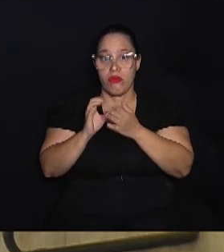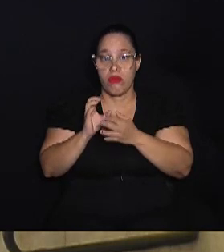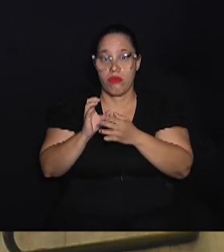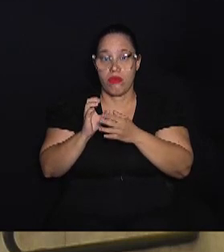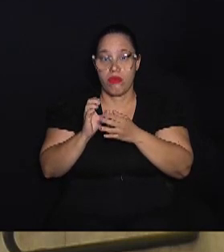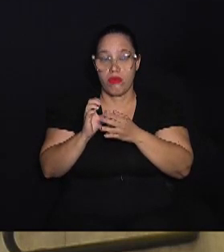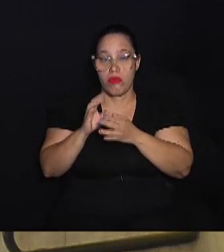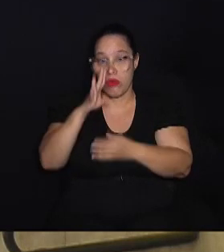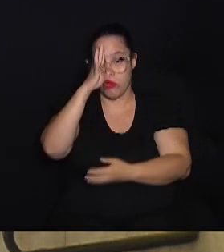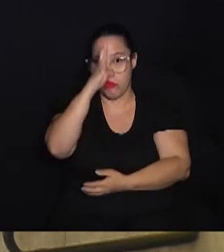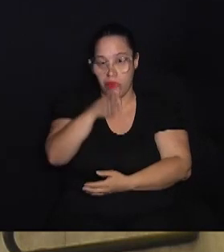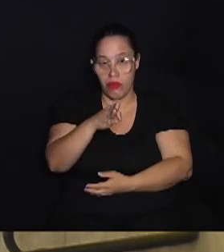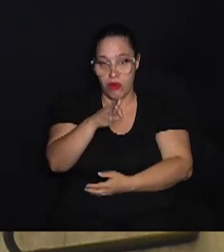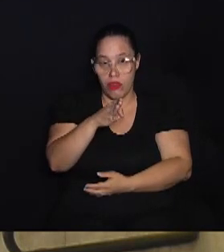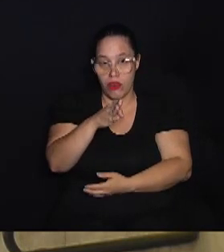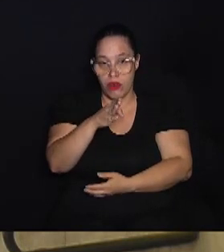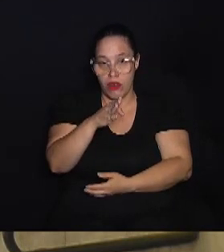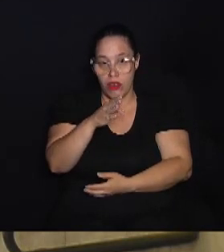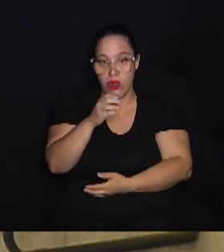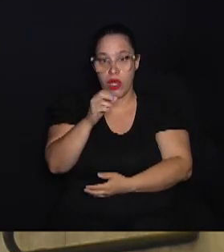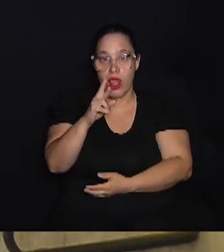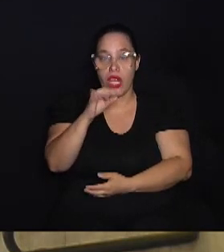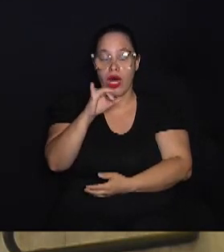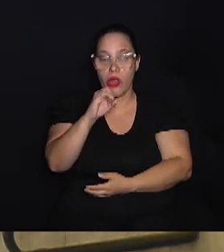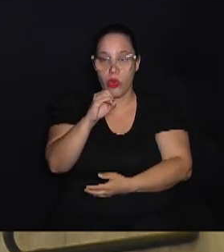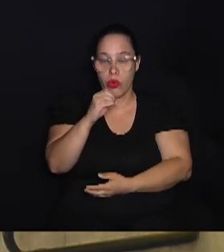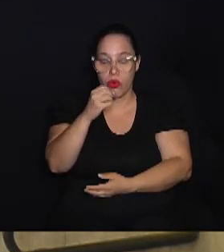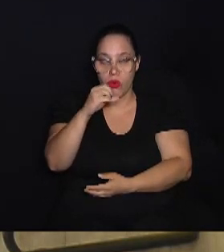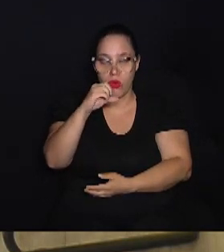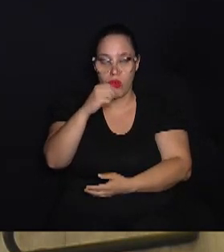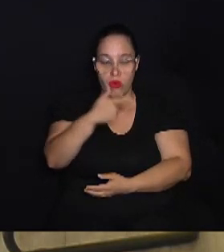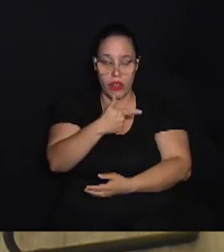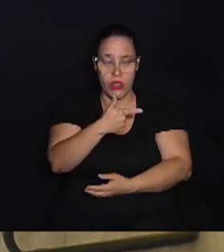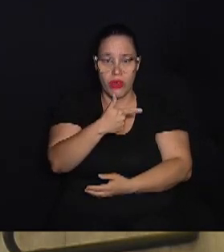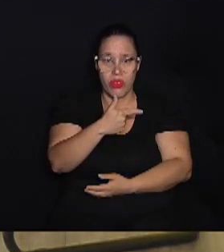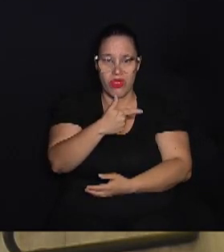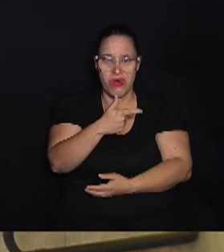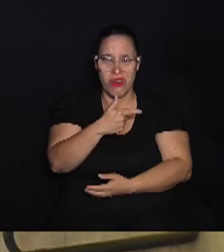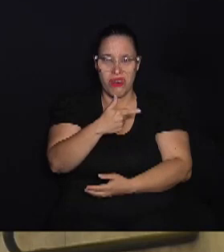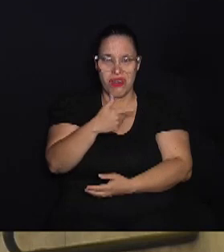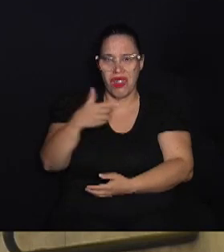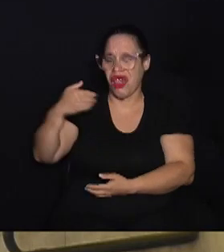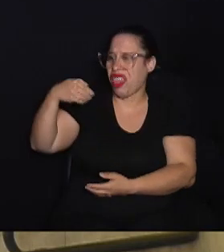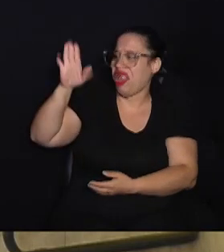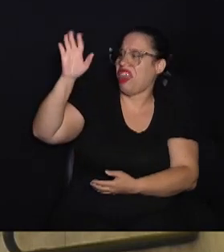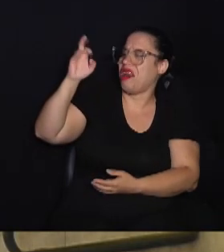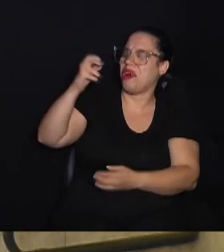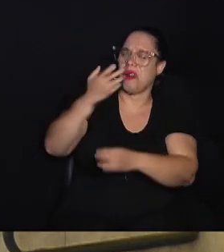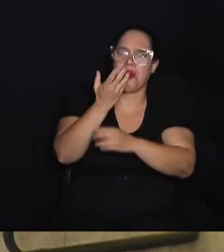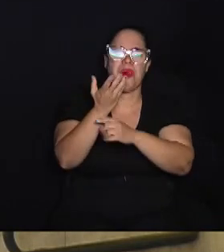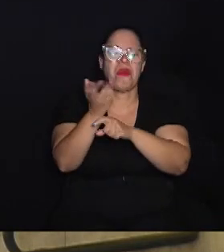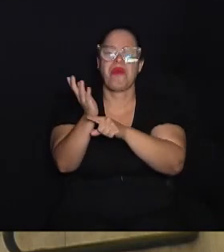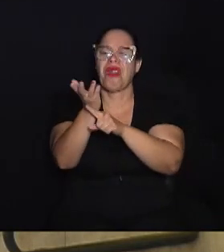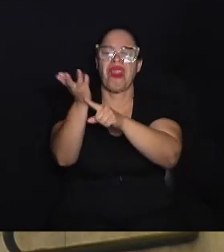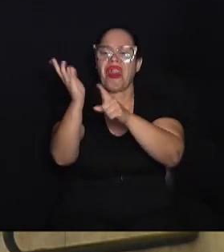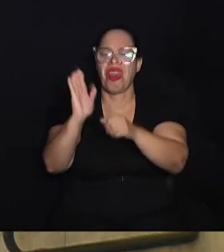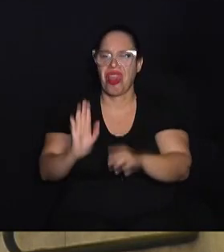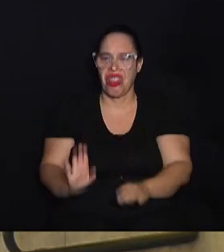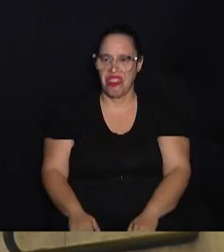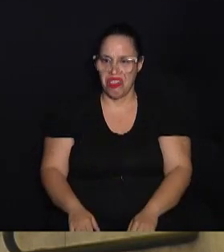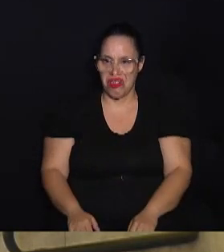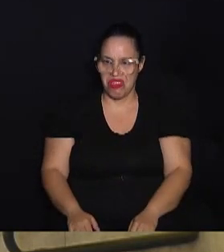ambiente, principalmente depois da Rio 92, né? Todo mundo falou, é um bando de ambientalistas, isso não